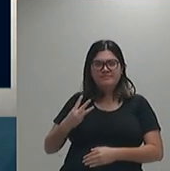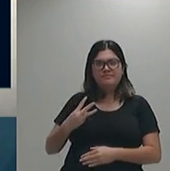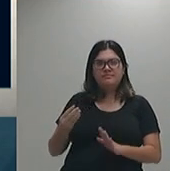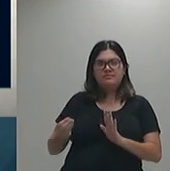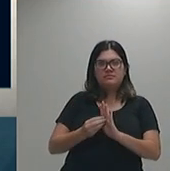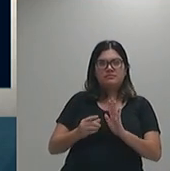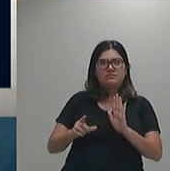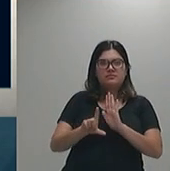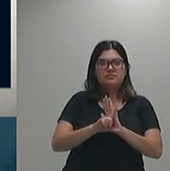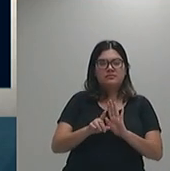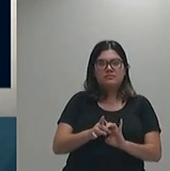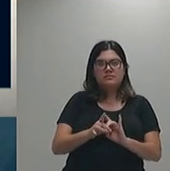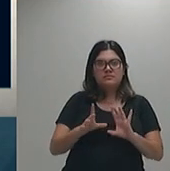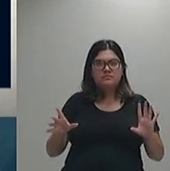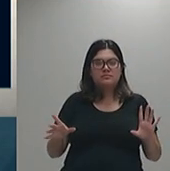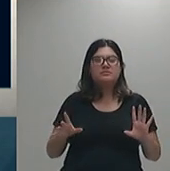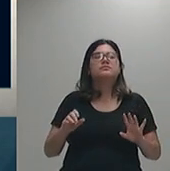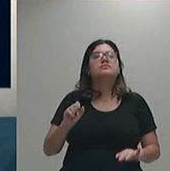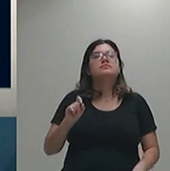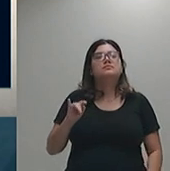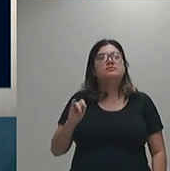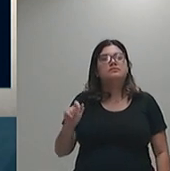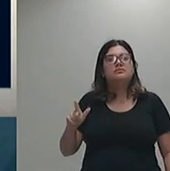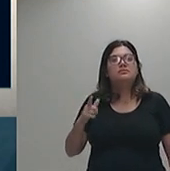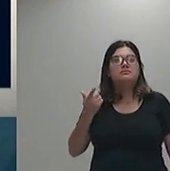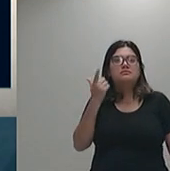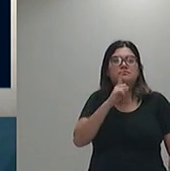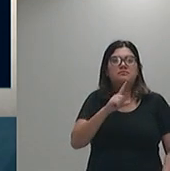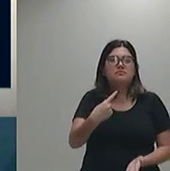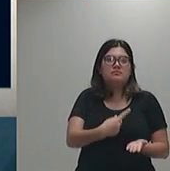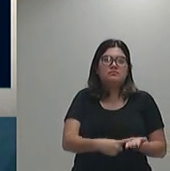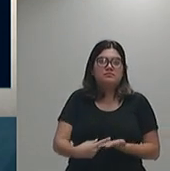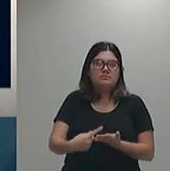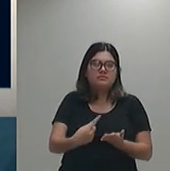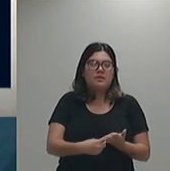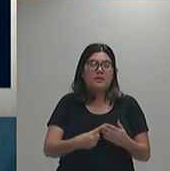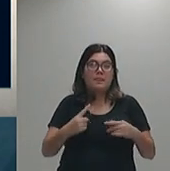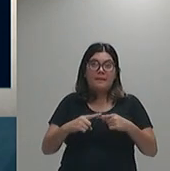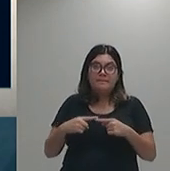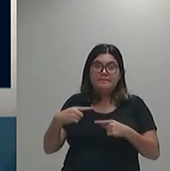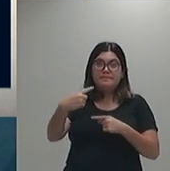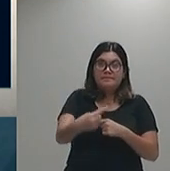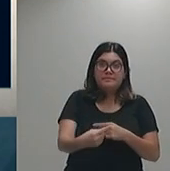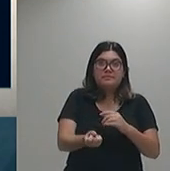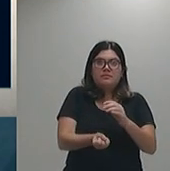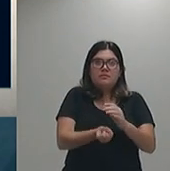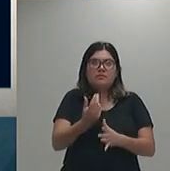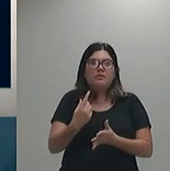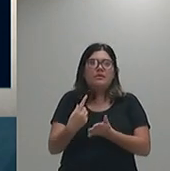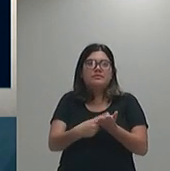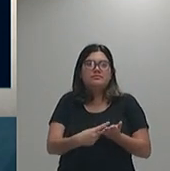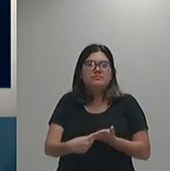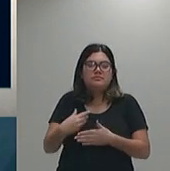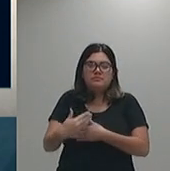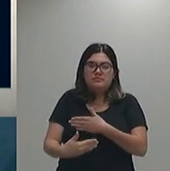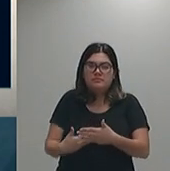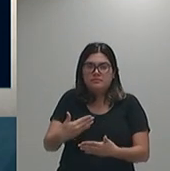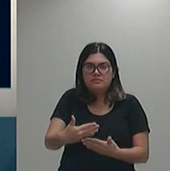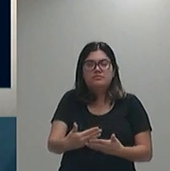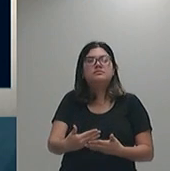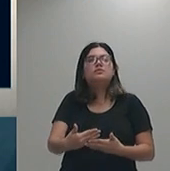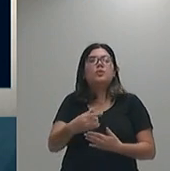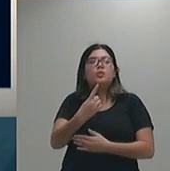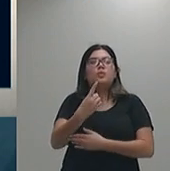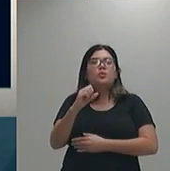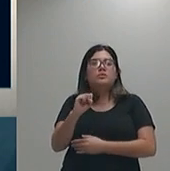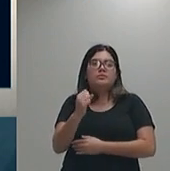assemblear acima E aí e após a Constituição do tribunal arbitral do procedimento arbitral cam 186